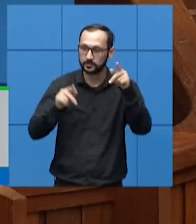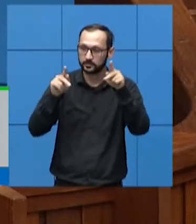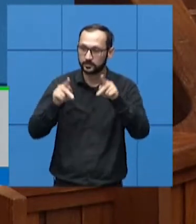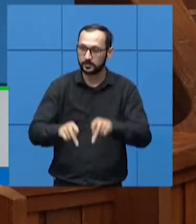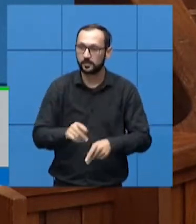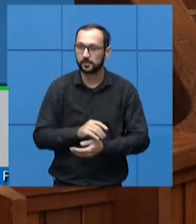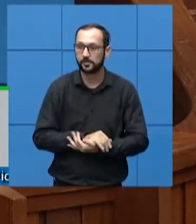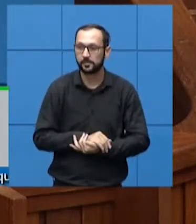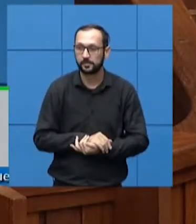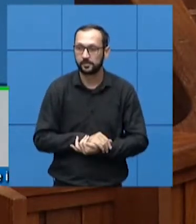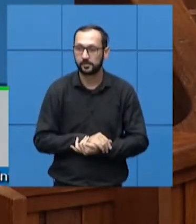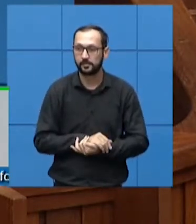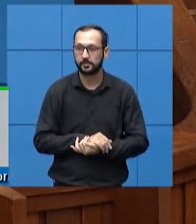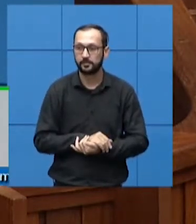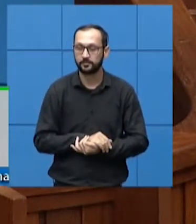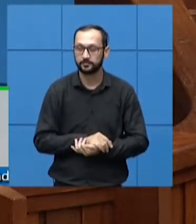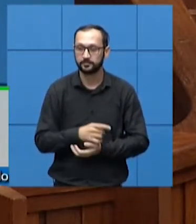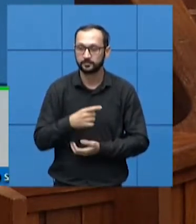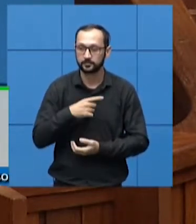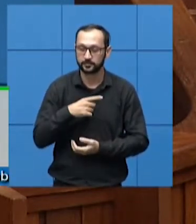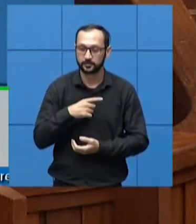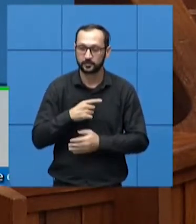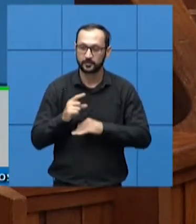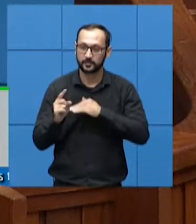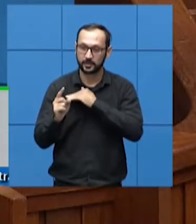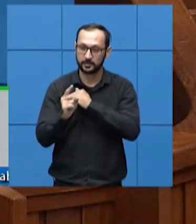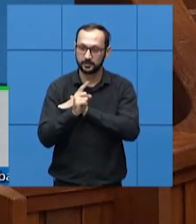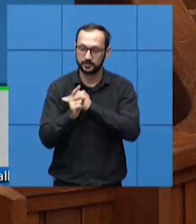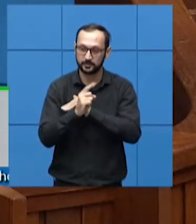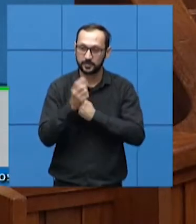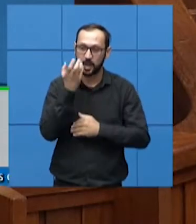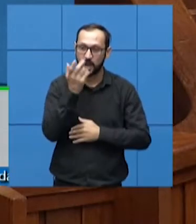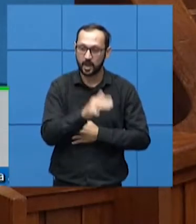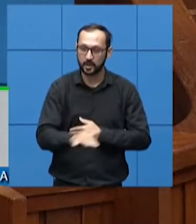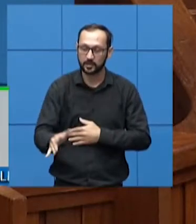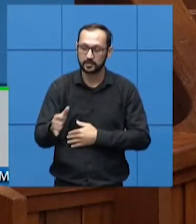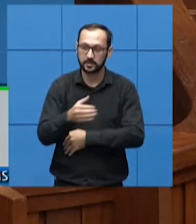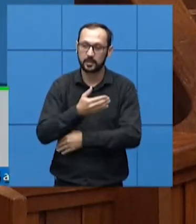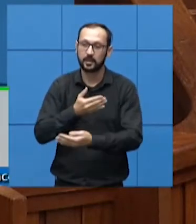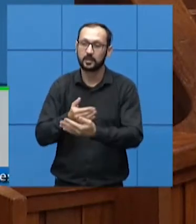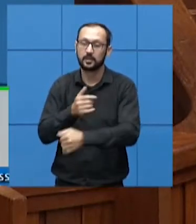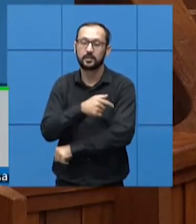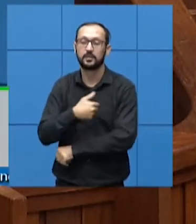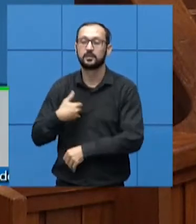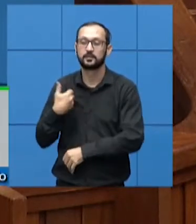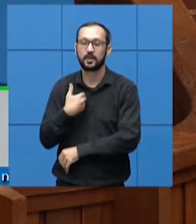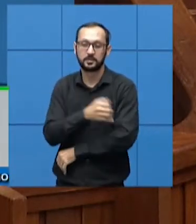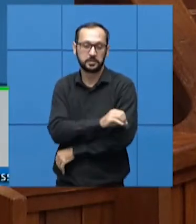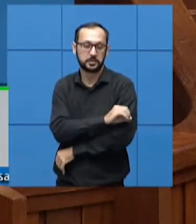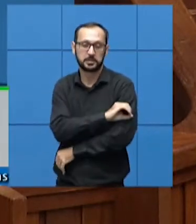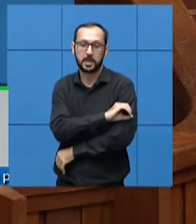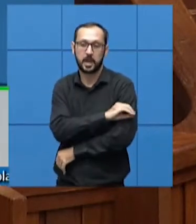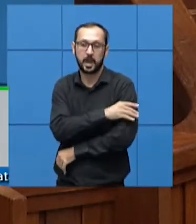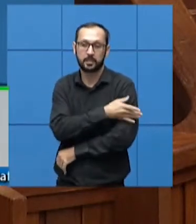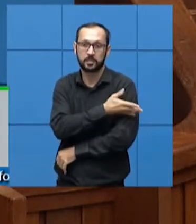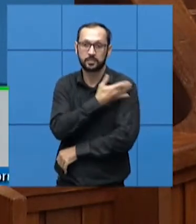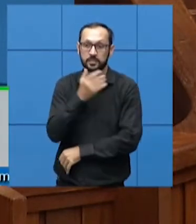por todo o país, atendendo crianças a partir de 0 anos de idade até o